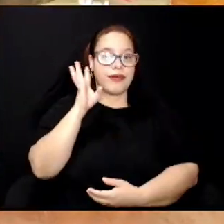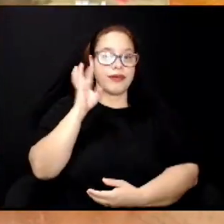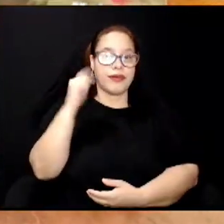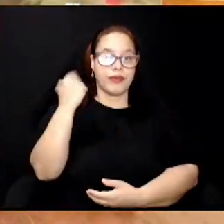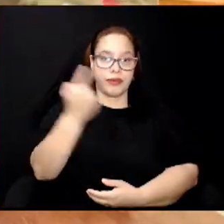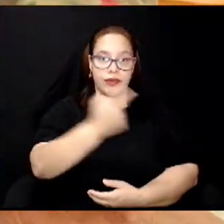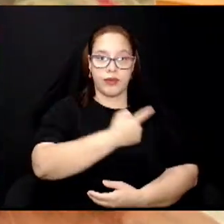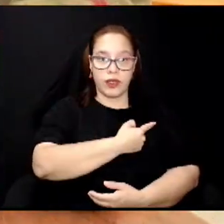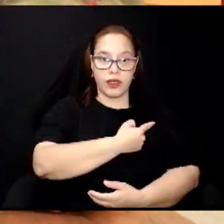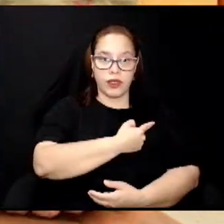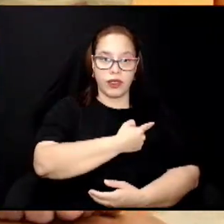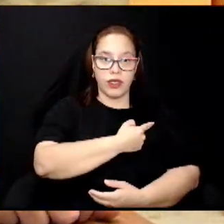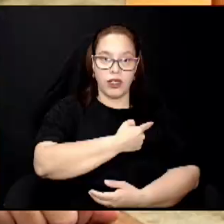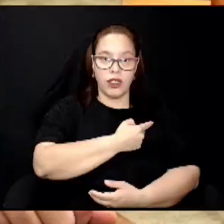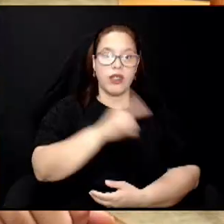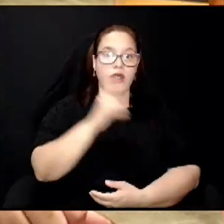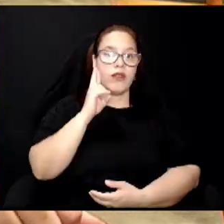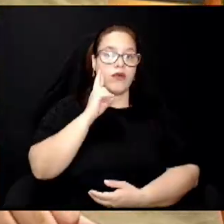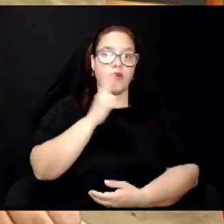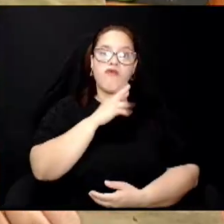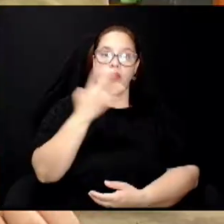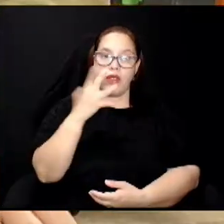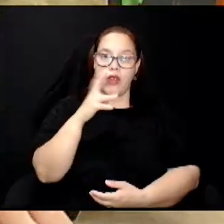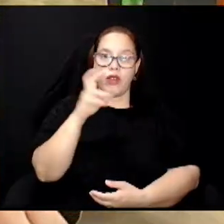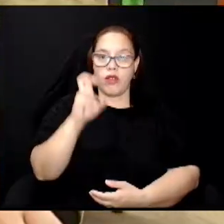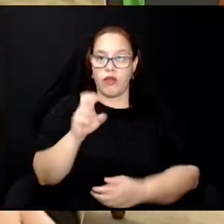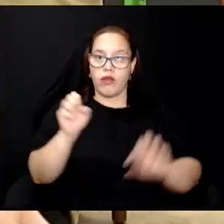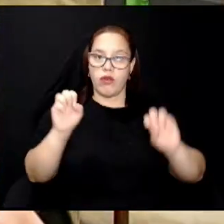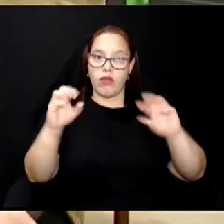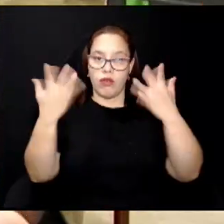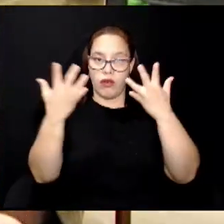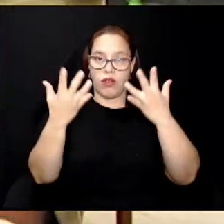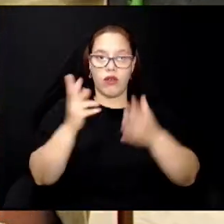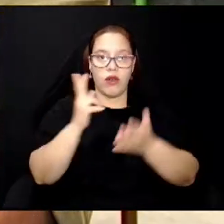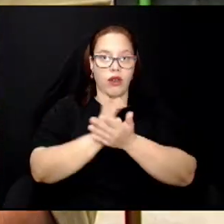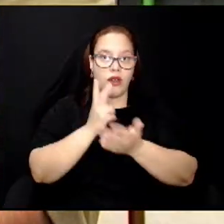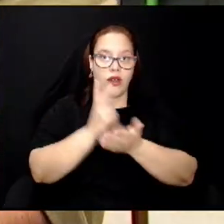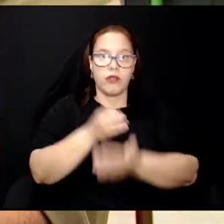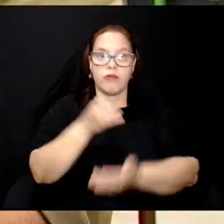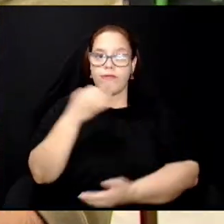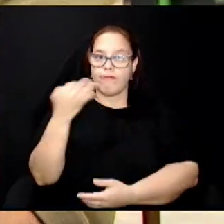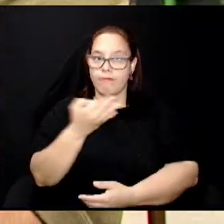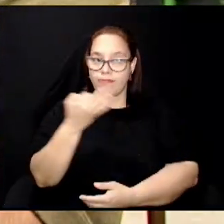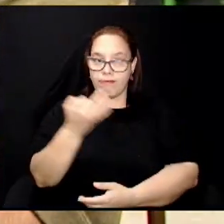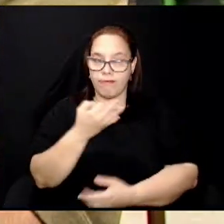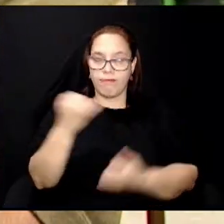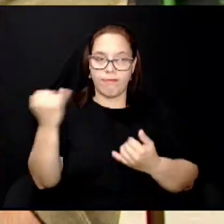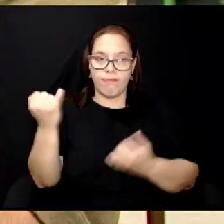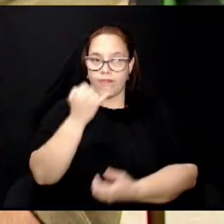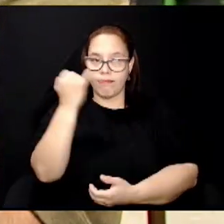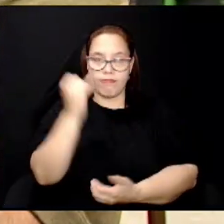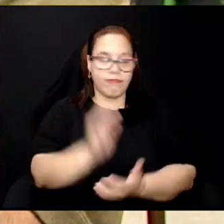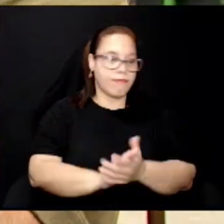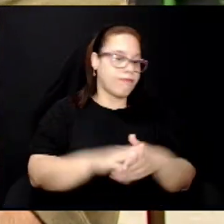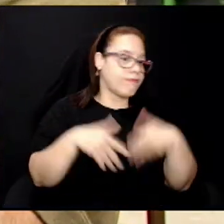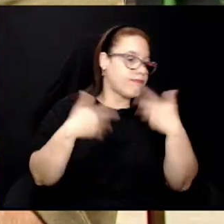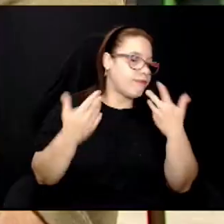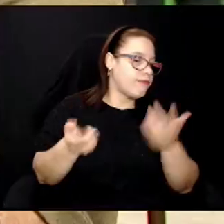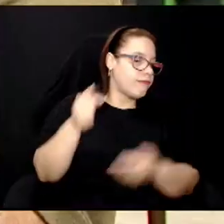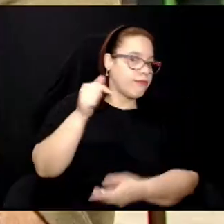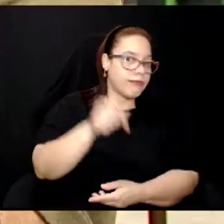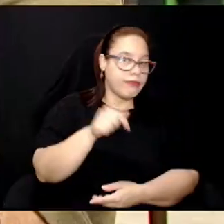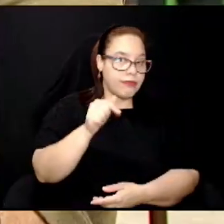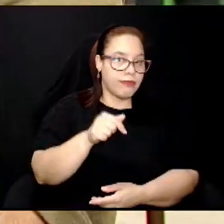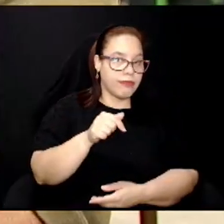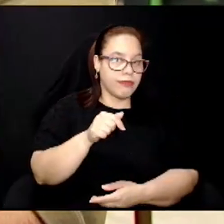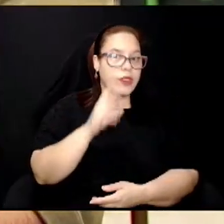Campinas Restaurant Week. Acho que é a 4ª ou 5ª edição que a gente está participando, sempre muito válido, um festival bem bacana mesmo. Bom, vamos lá. E aqui no restaurante